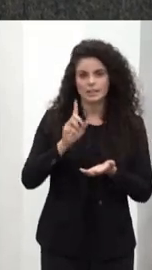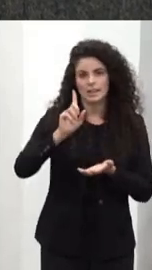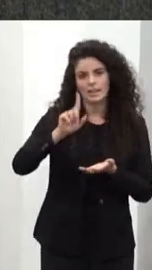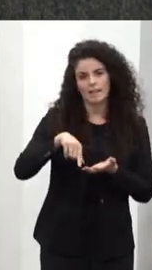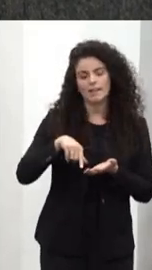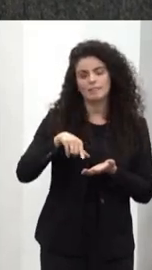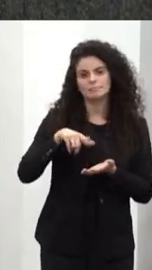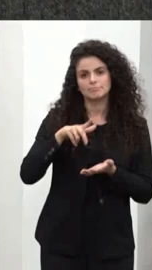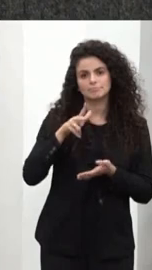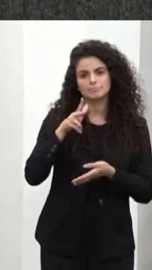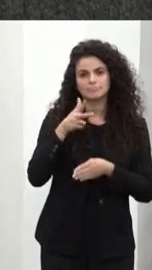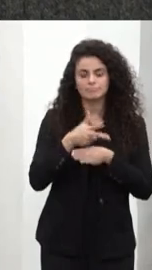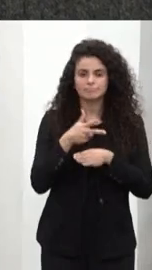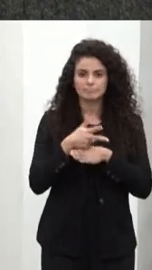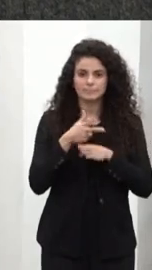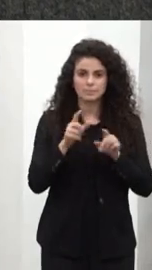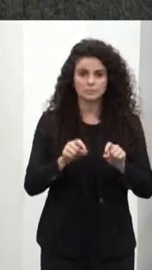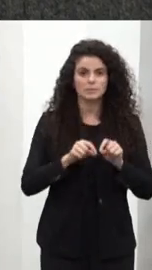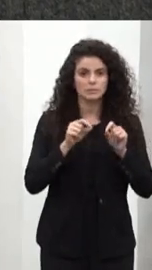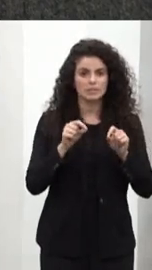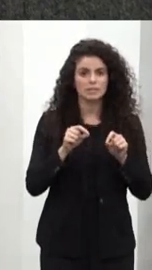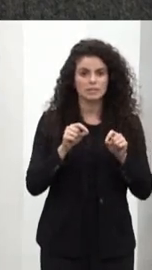realizadas principalmente por